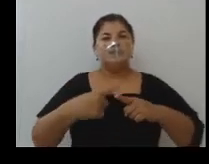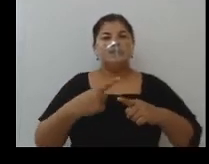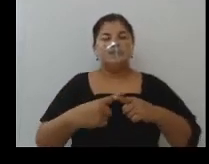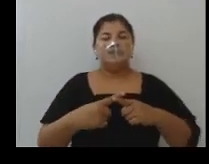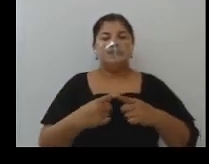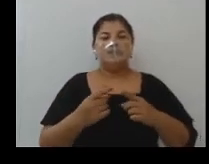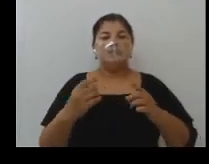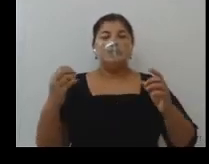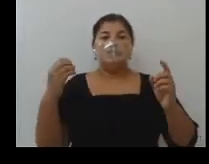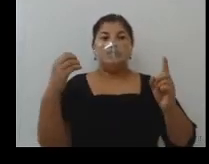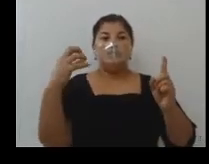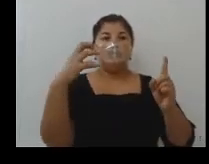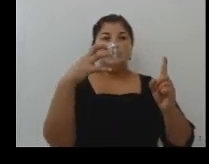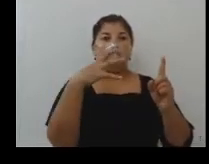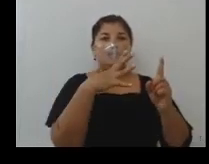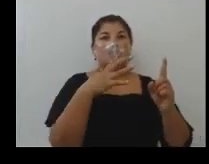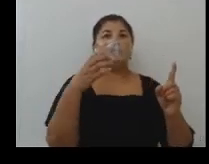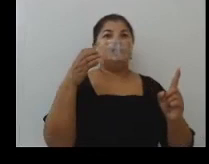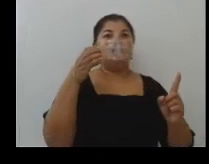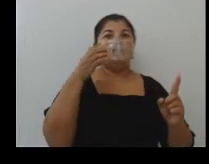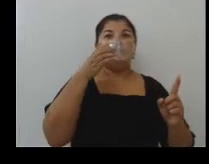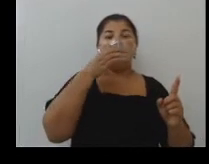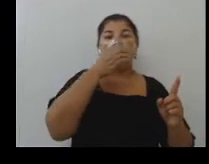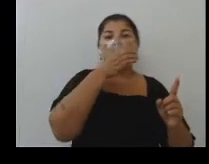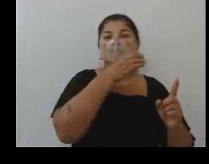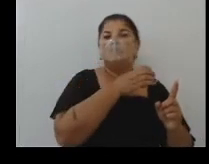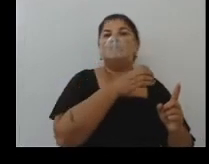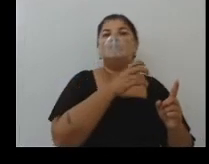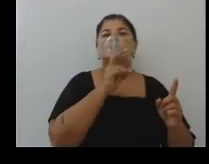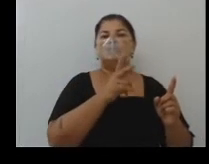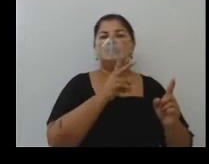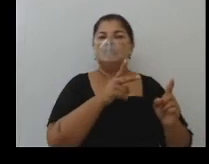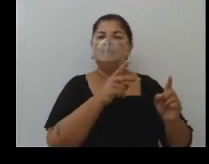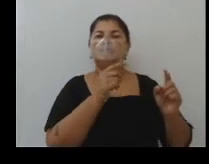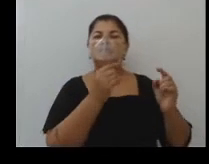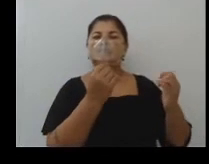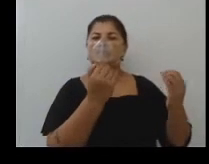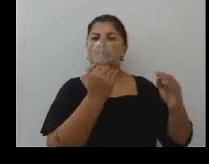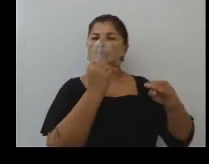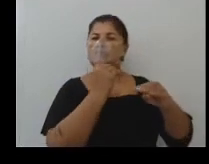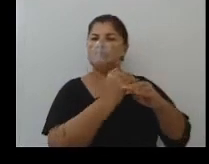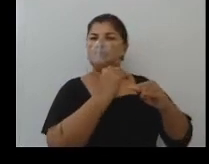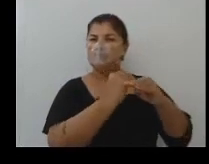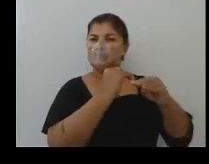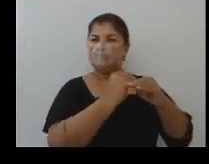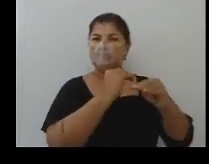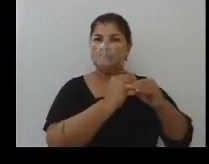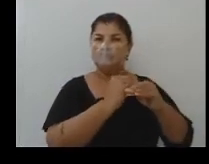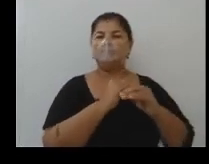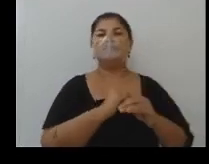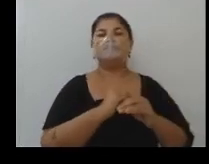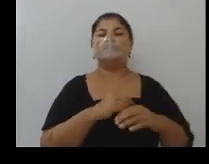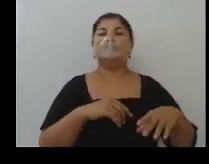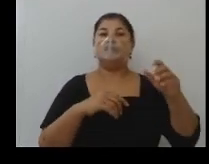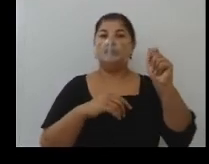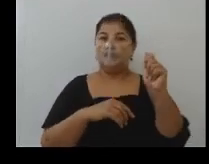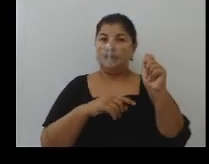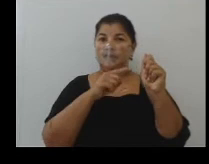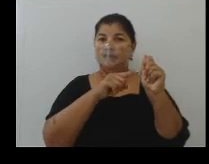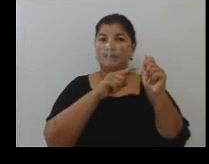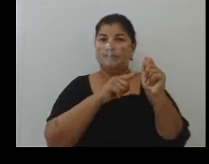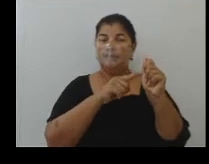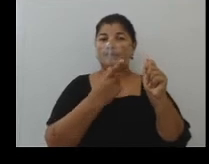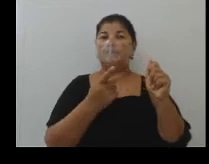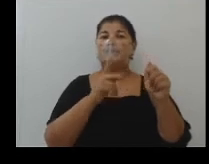calor recebida ou emitida vai ser sempre proporcional. Letra A. A preta em relação à